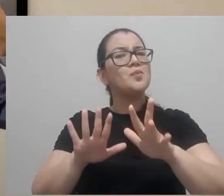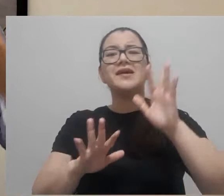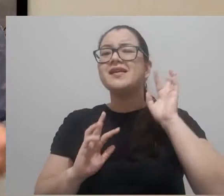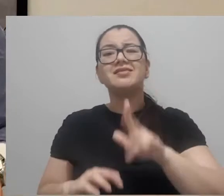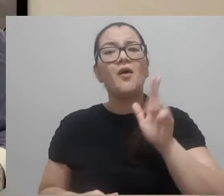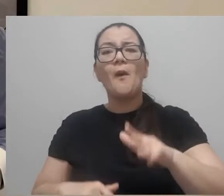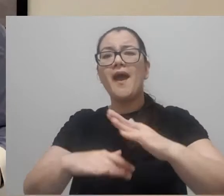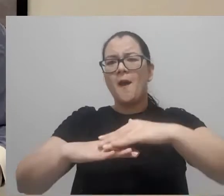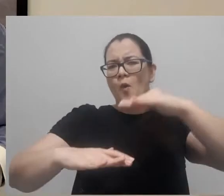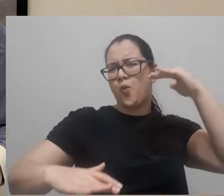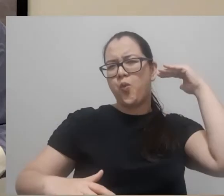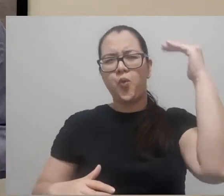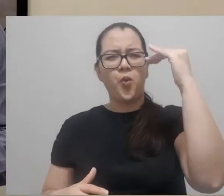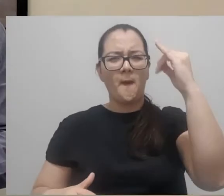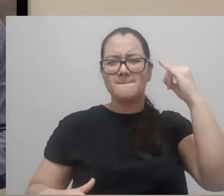já nos abençoou.